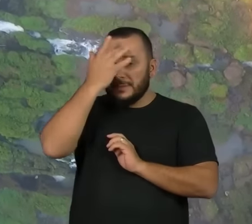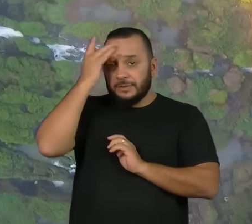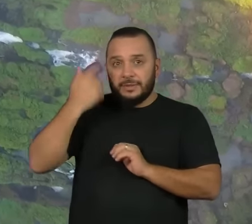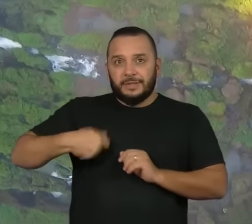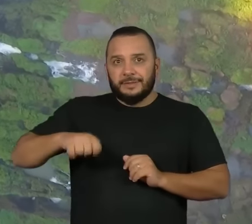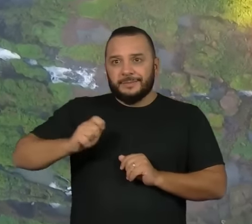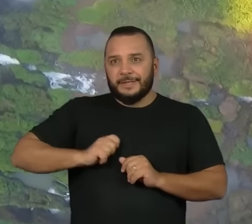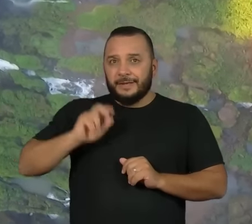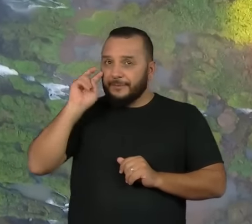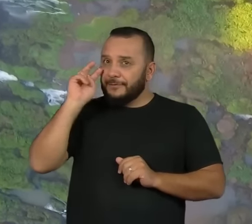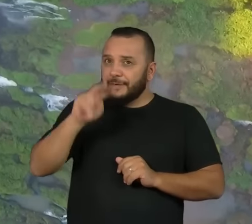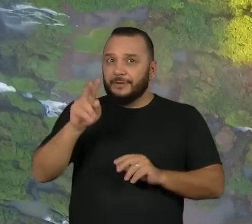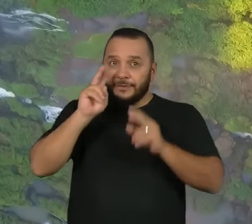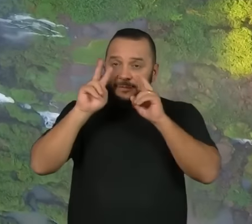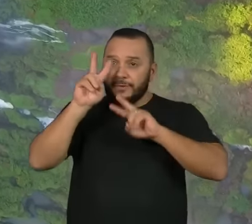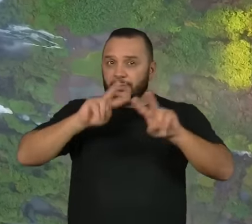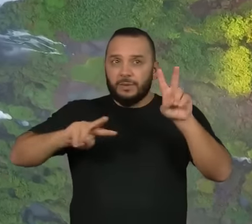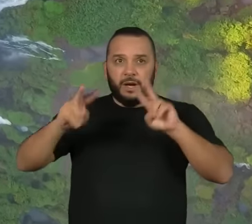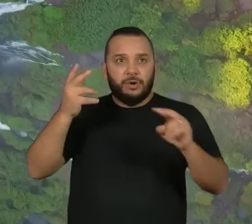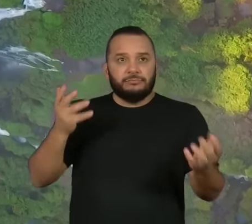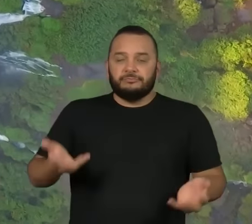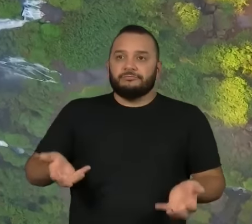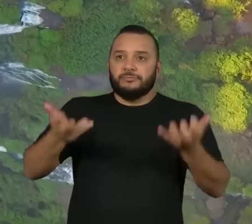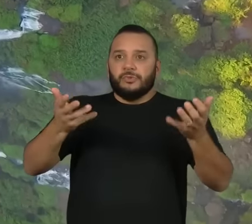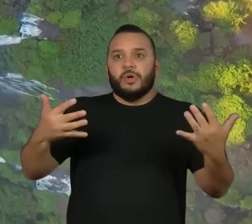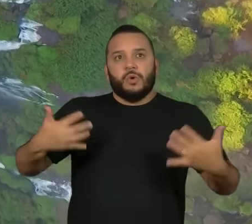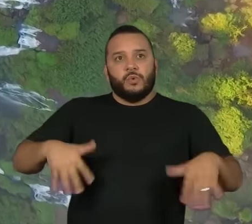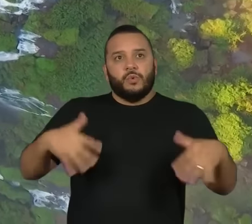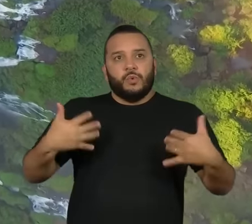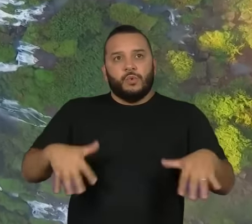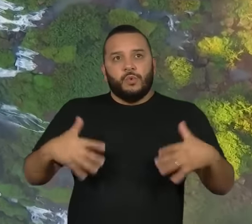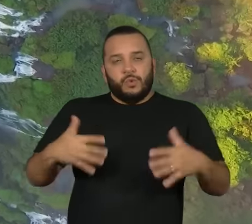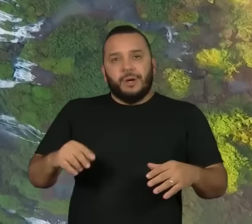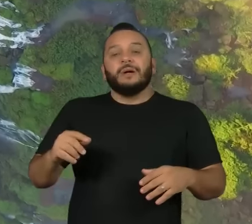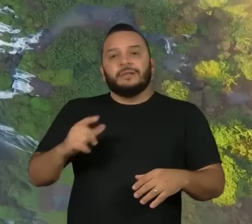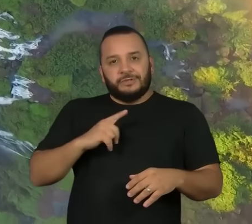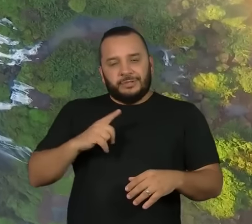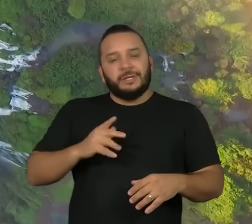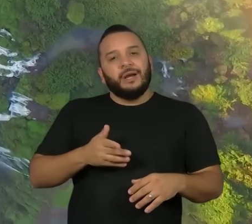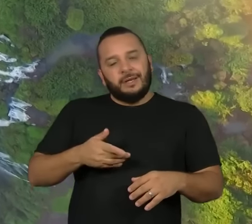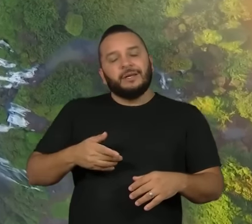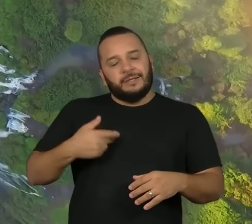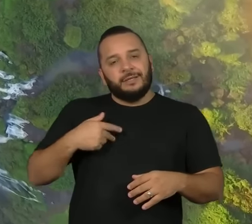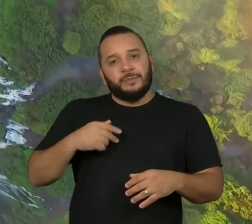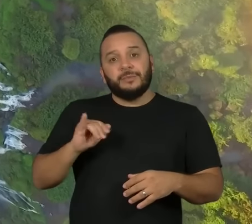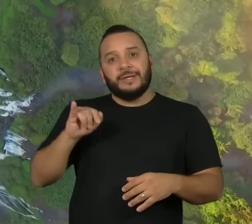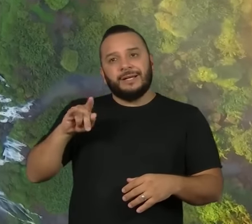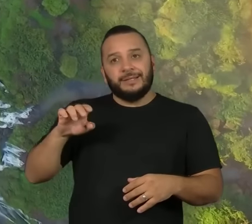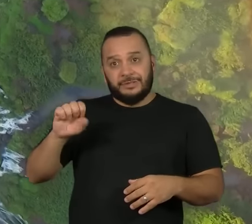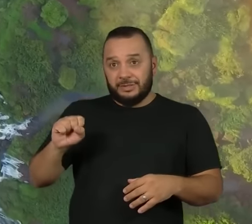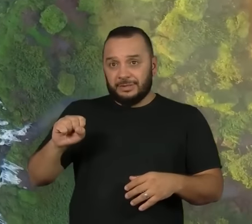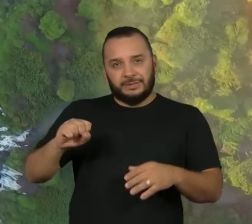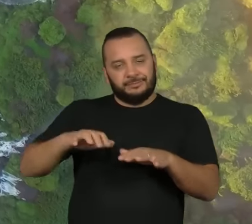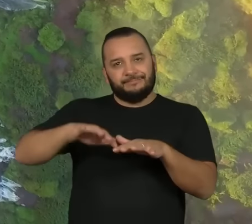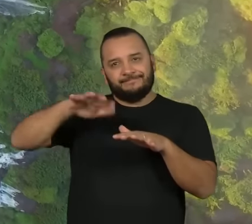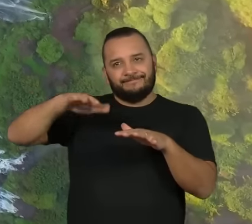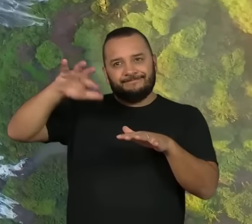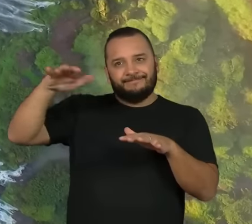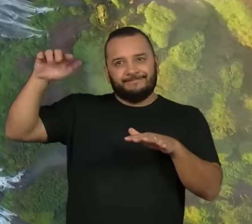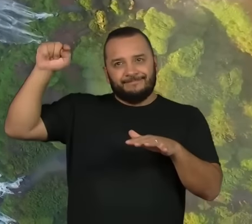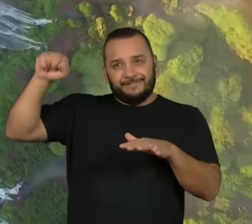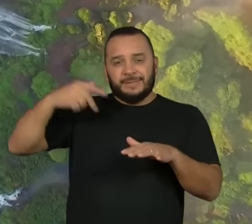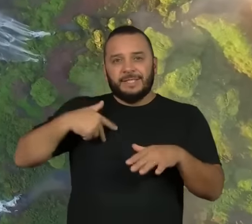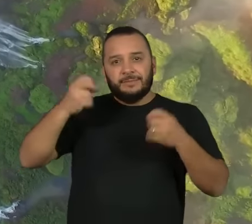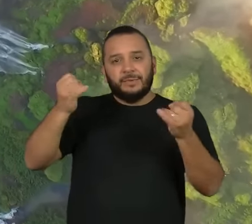com esta paisagem incrível quando seguiam a caminho da Cordilheira dos Andes. Chamaram o local de Saltos de